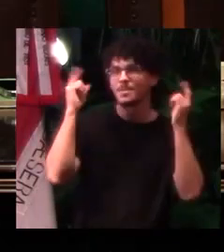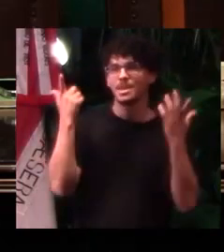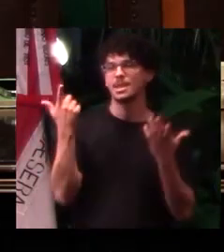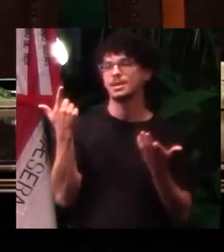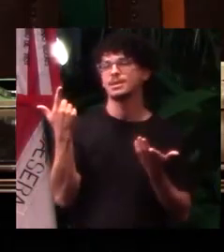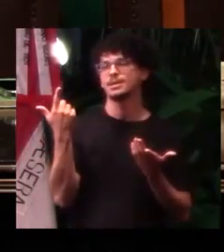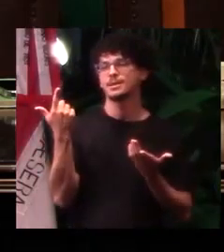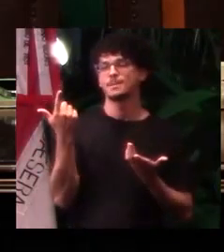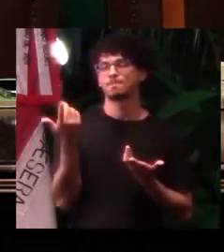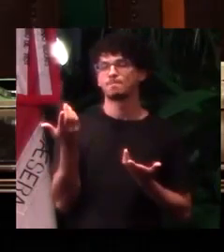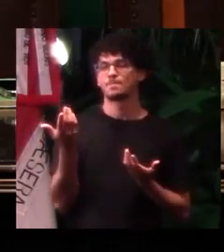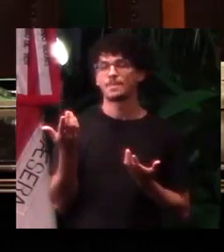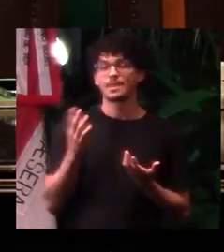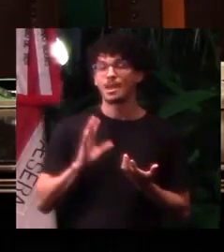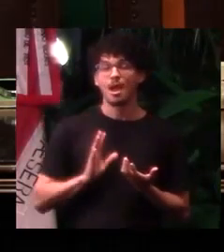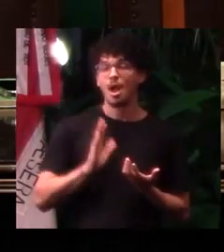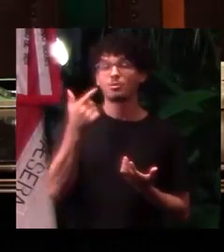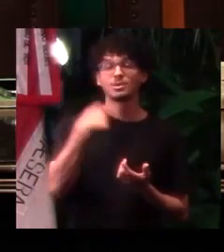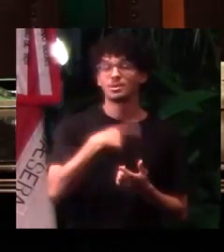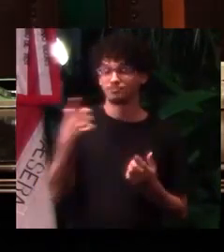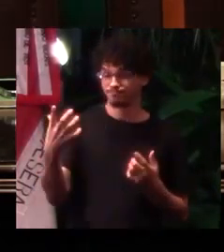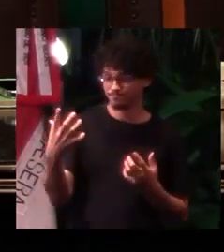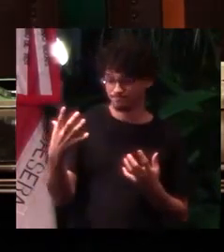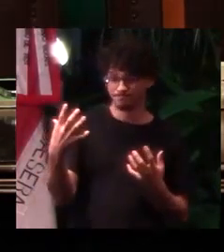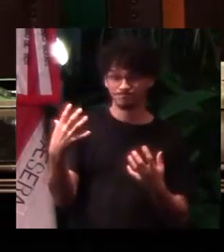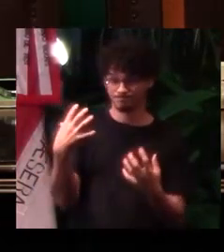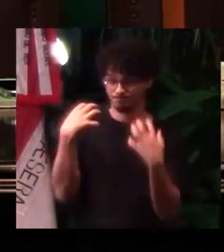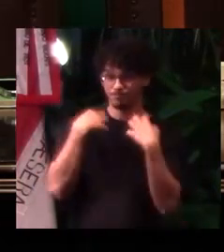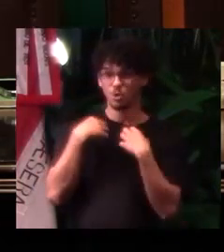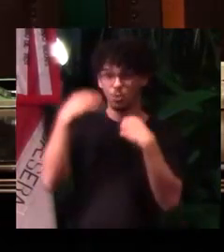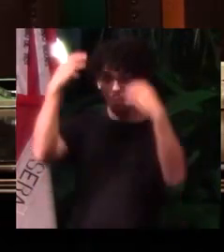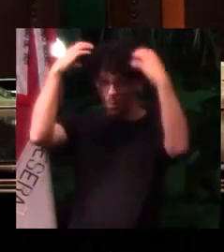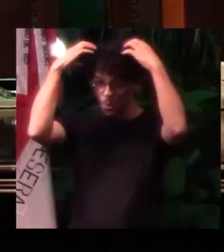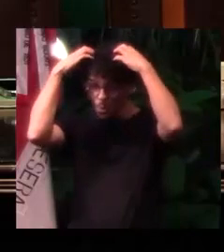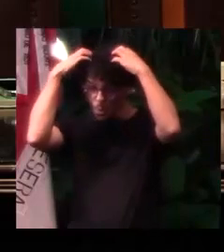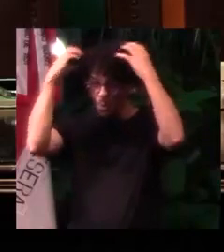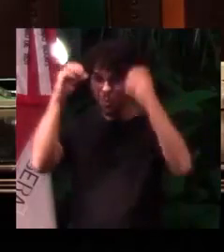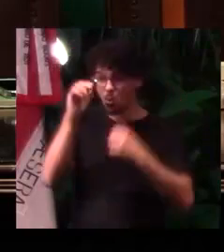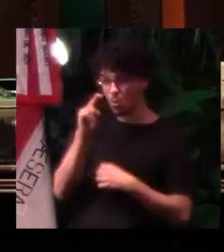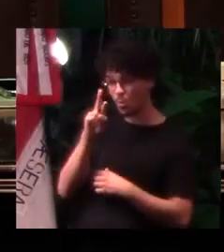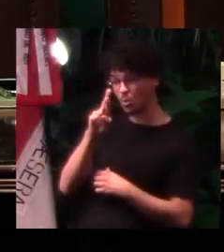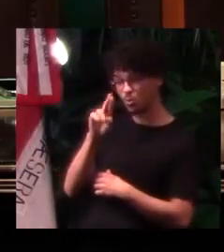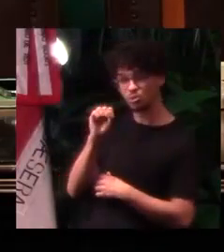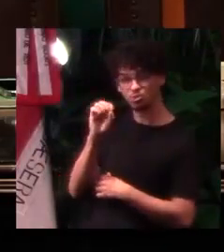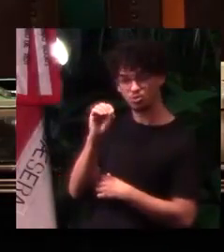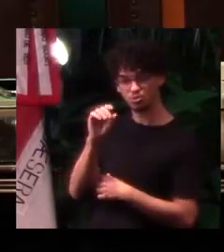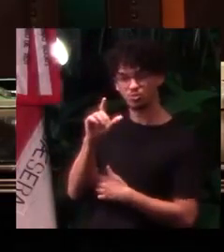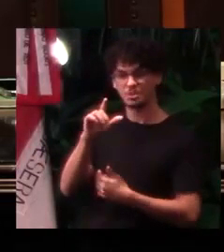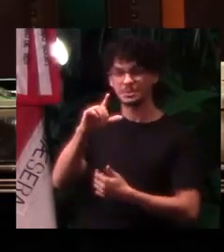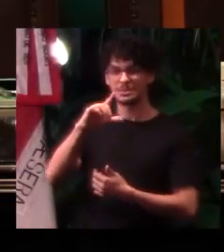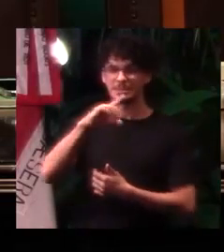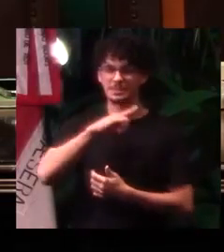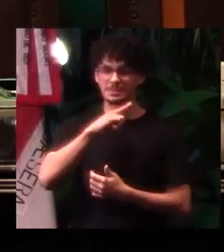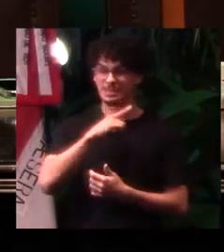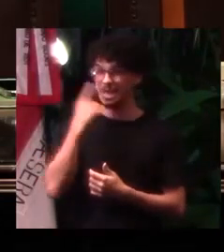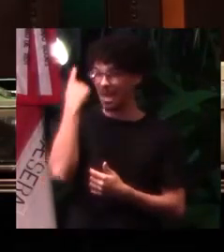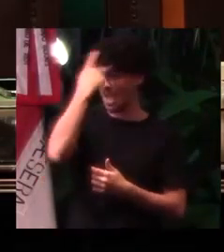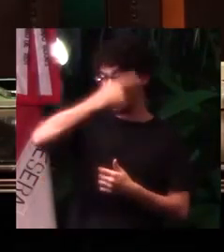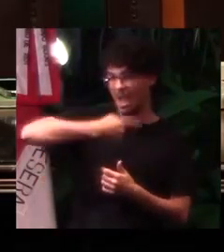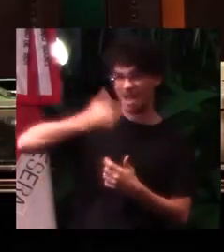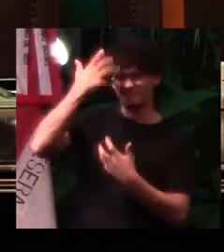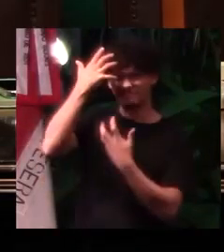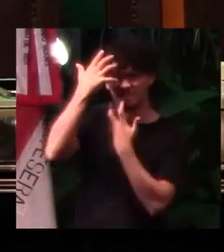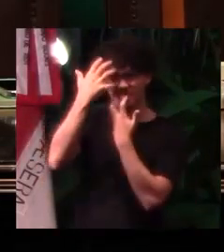sendo atacada por um urso e tem a face praticamente